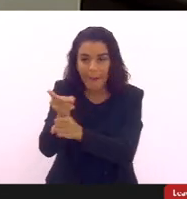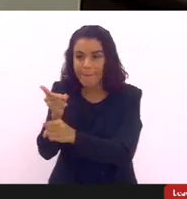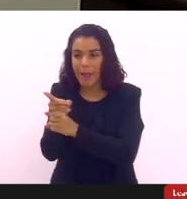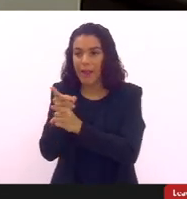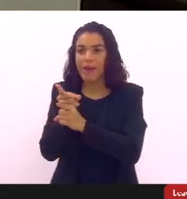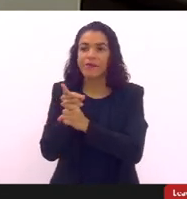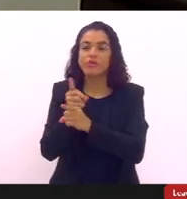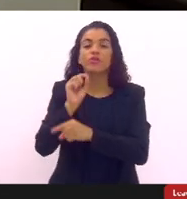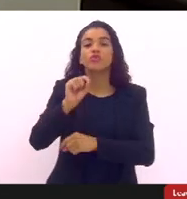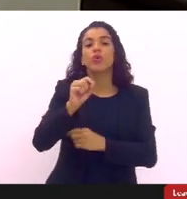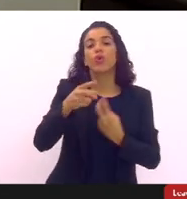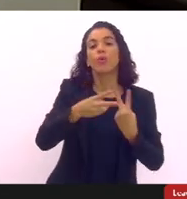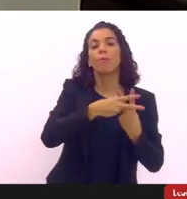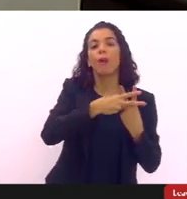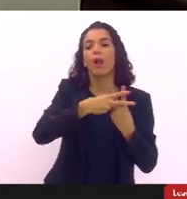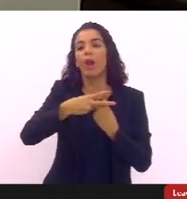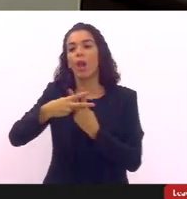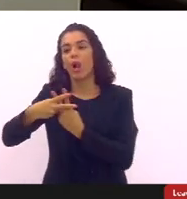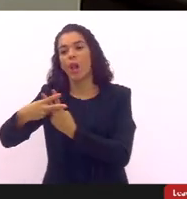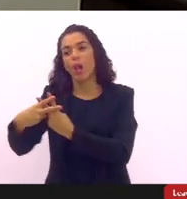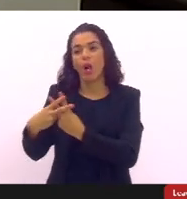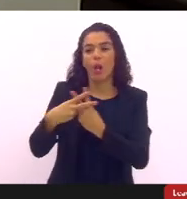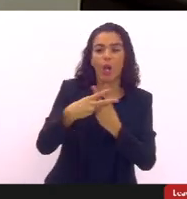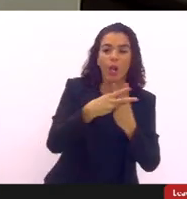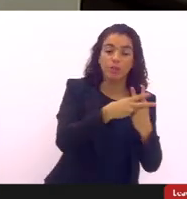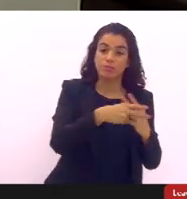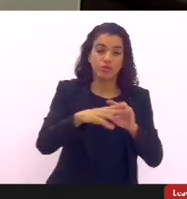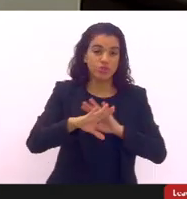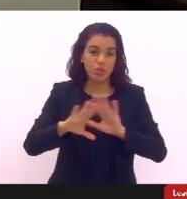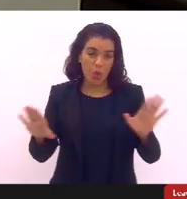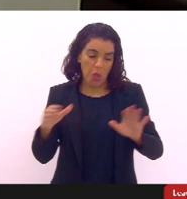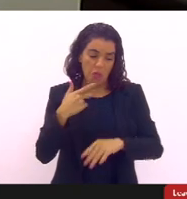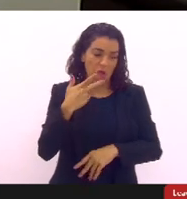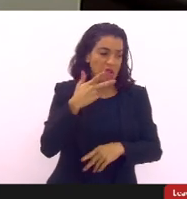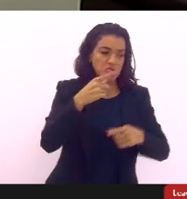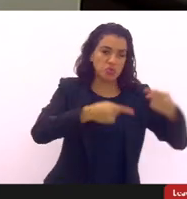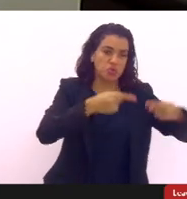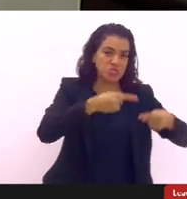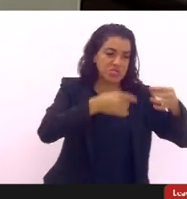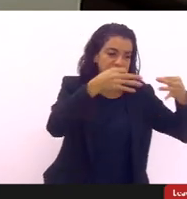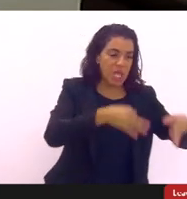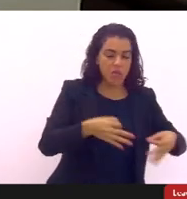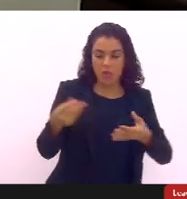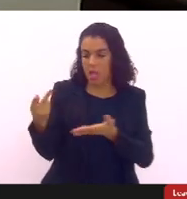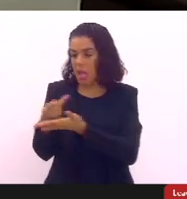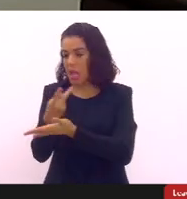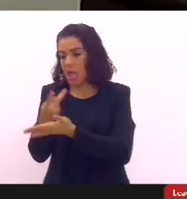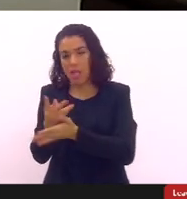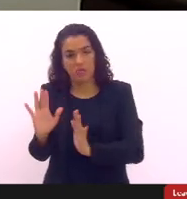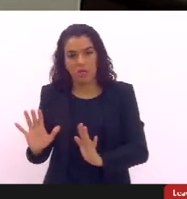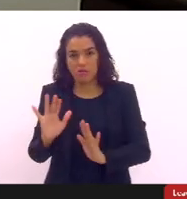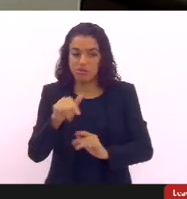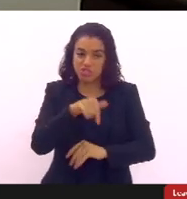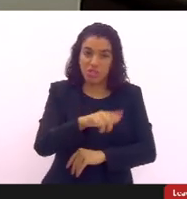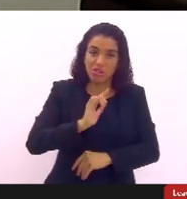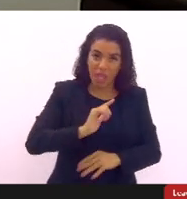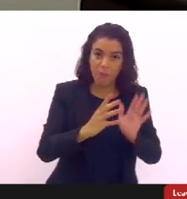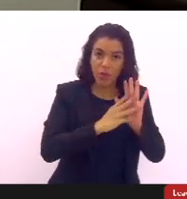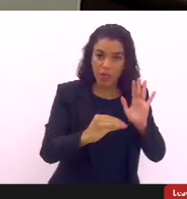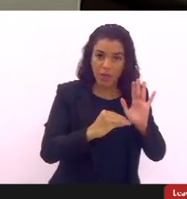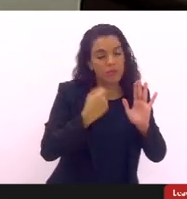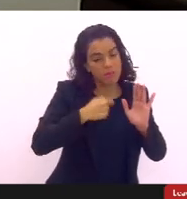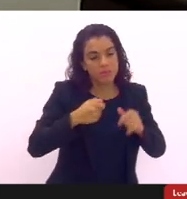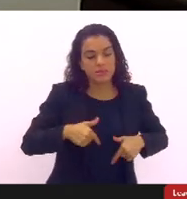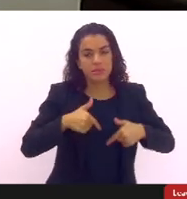do encarceramento. Eu não vou nem discutir aqui se está certo. Esse é o modelo que nós temos, é com esse modelo que nós temos que atuar,